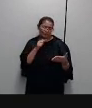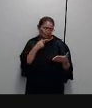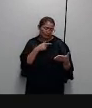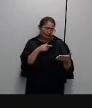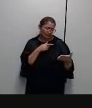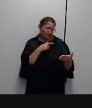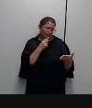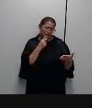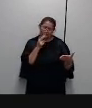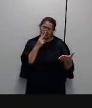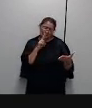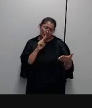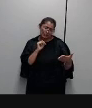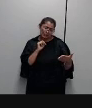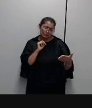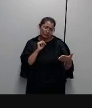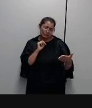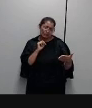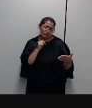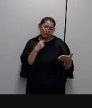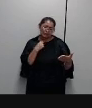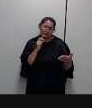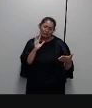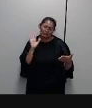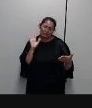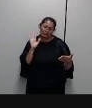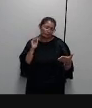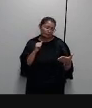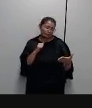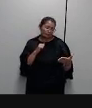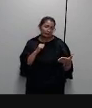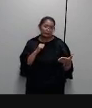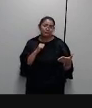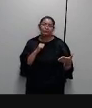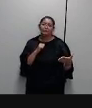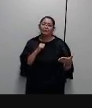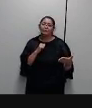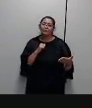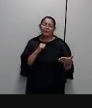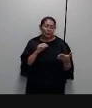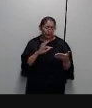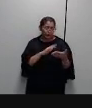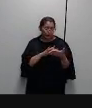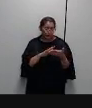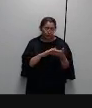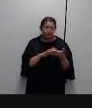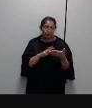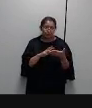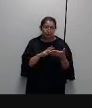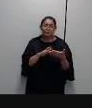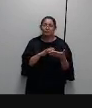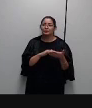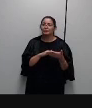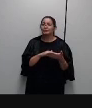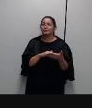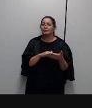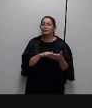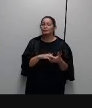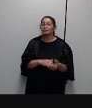pareceu que tinha voz para segunda série é o cálculo valor